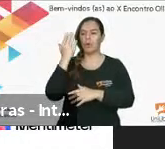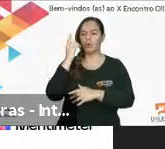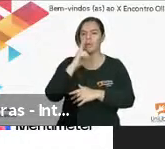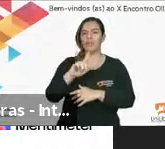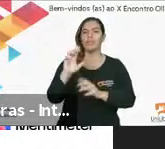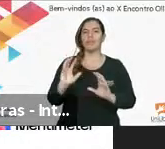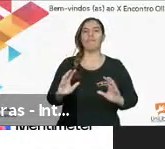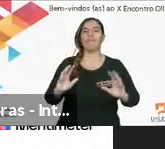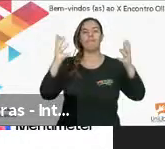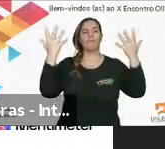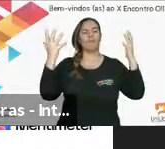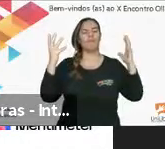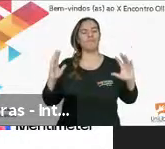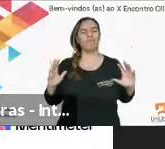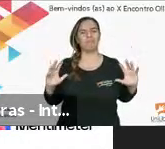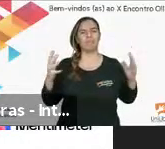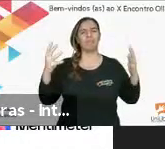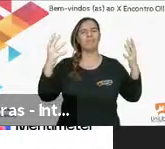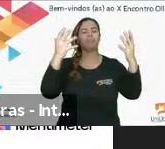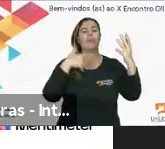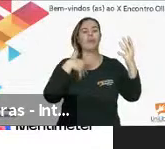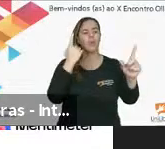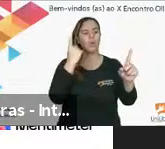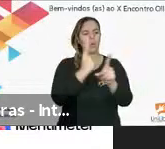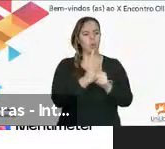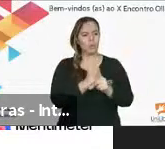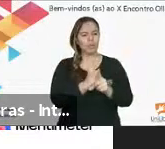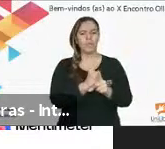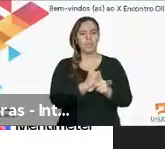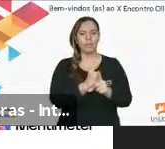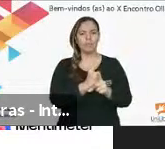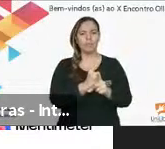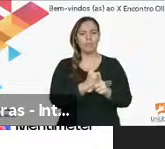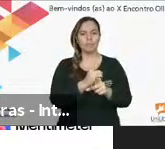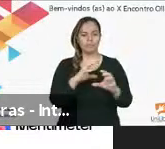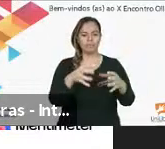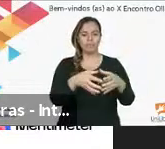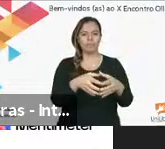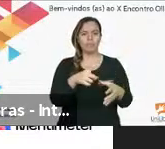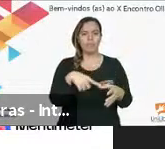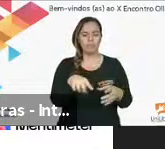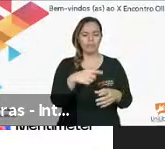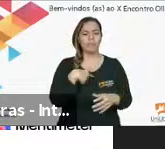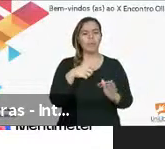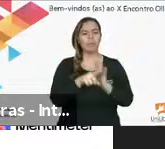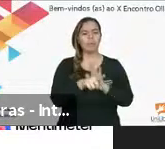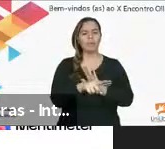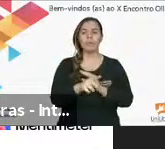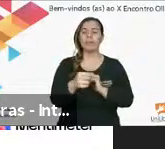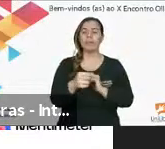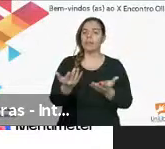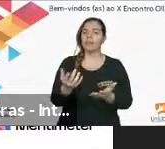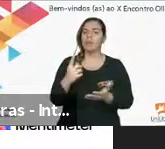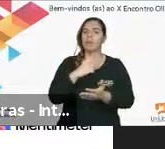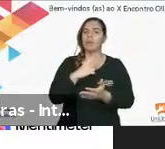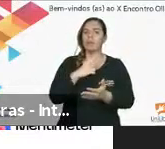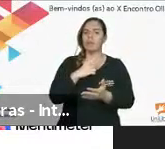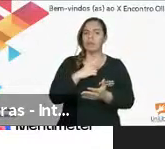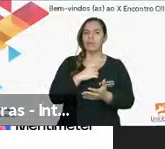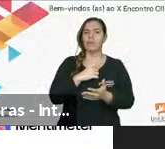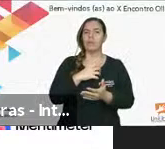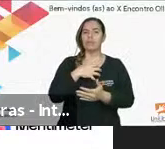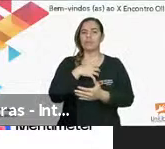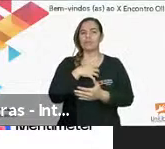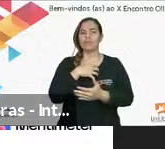nessa festa grande eu encontrei com alguns mapuches. E eu perguntei isso, ele falou, nós temos formas